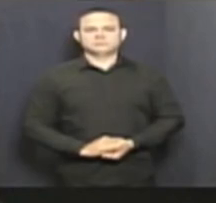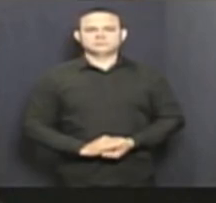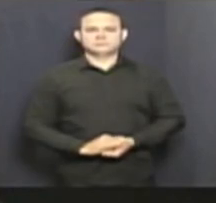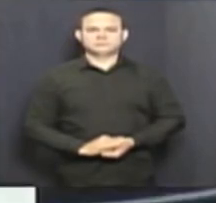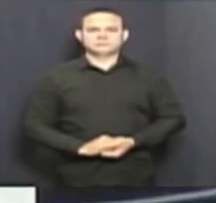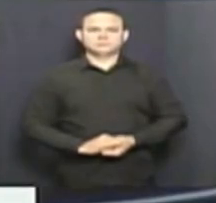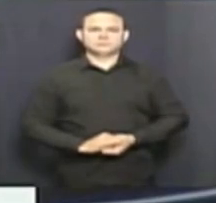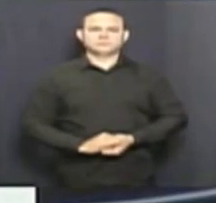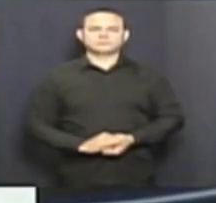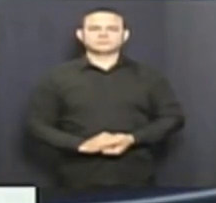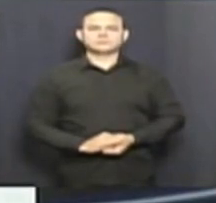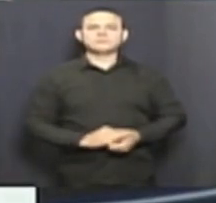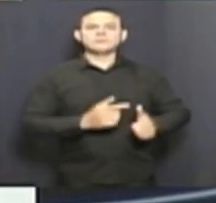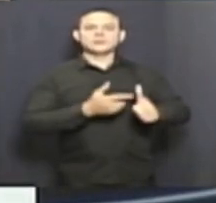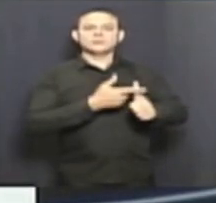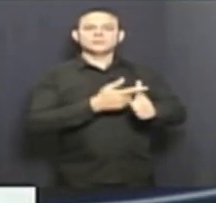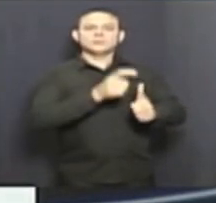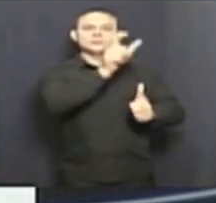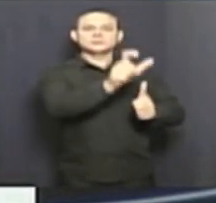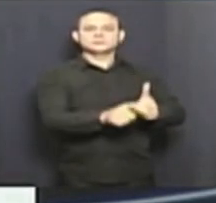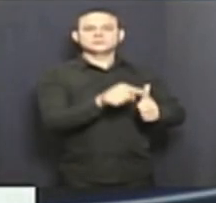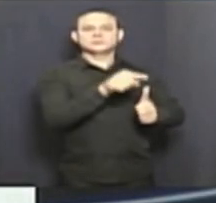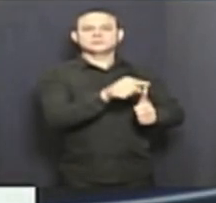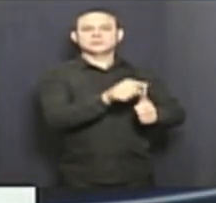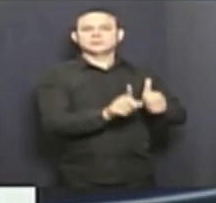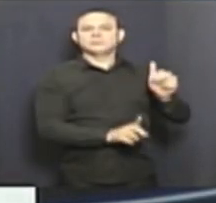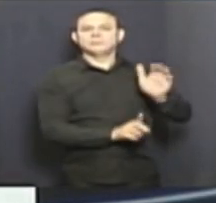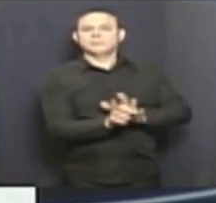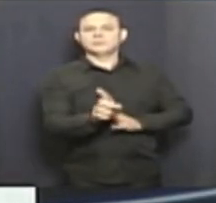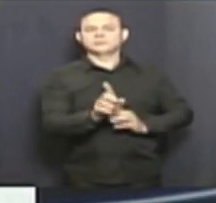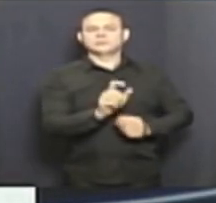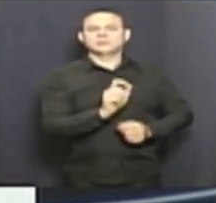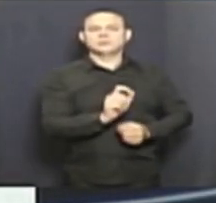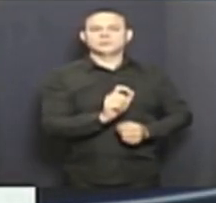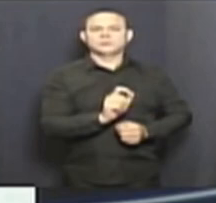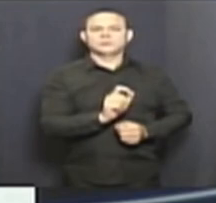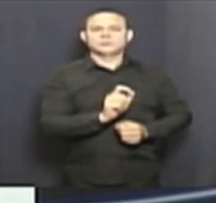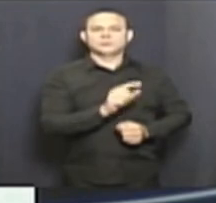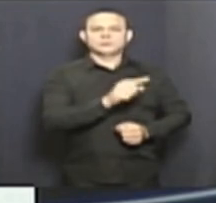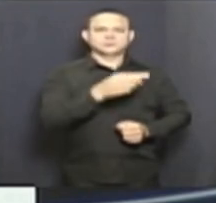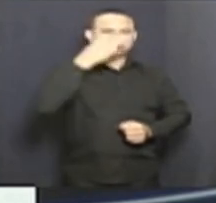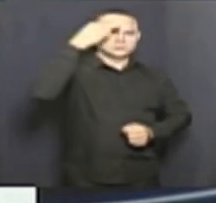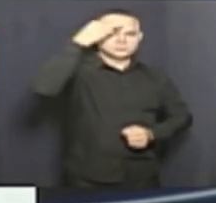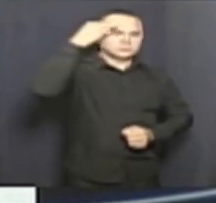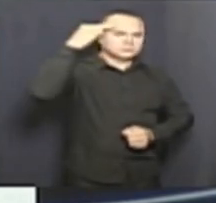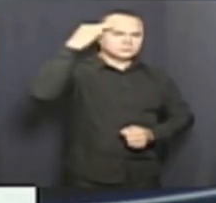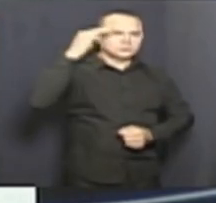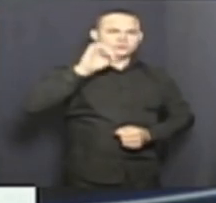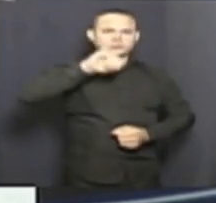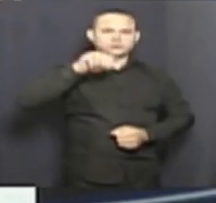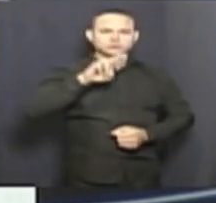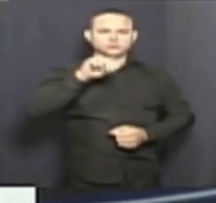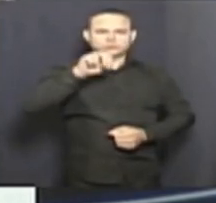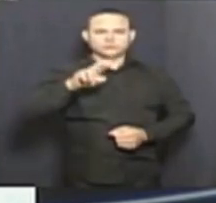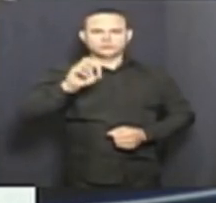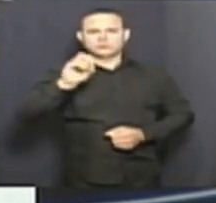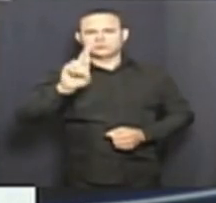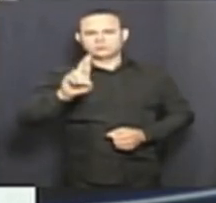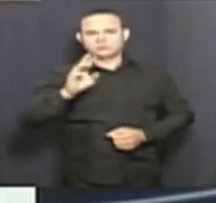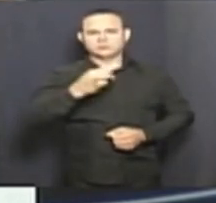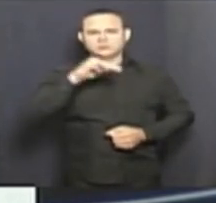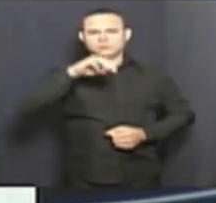o primeiro candidato a a perguntar é junior rock que vai perguntar